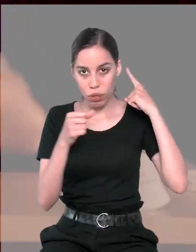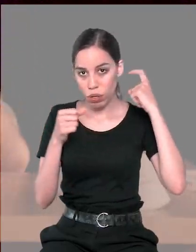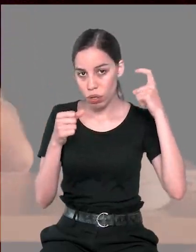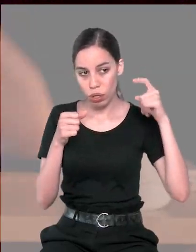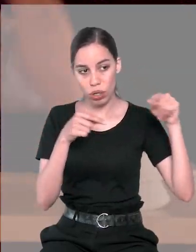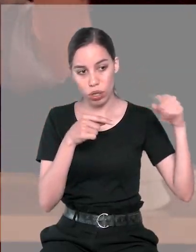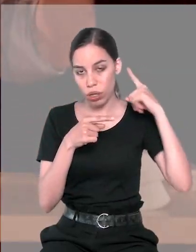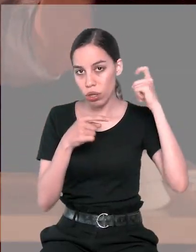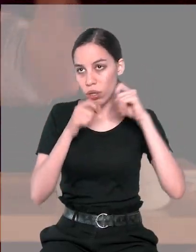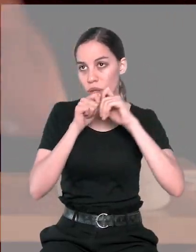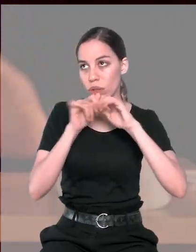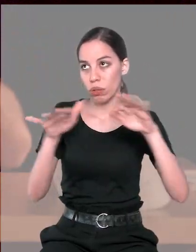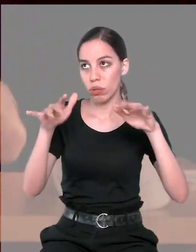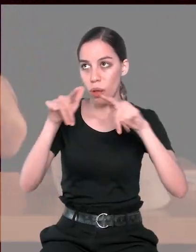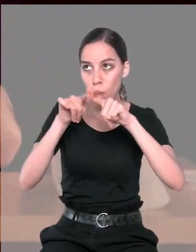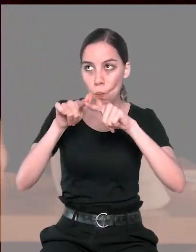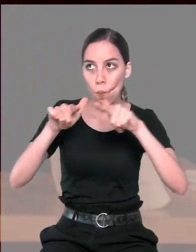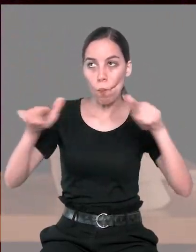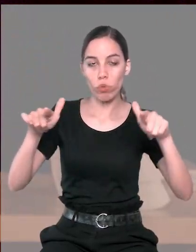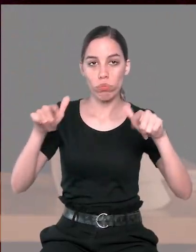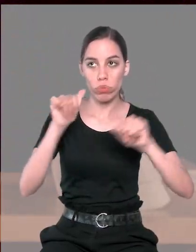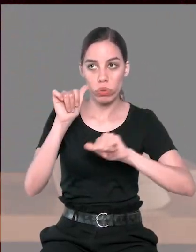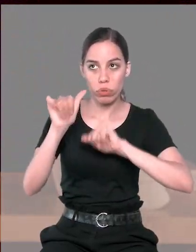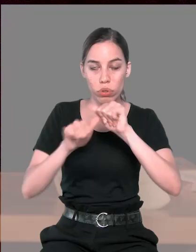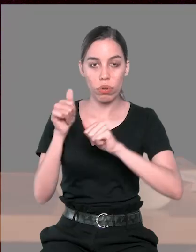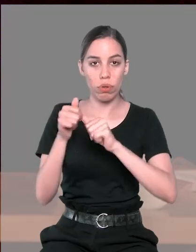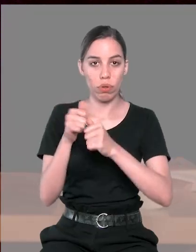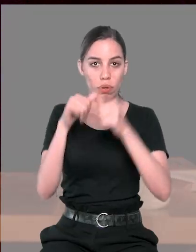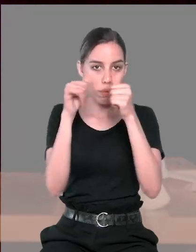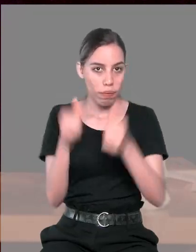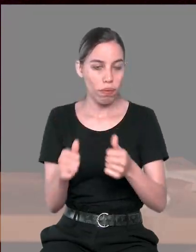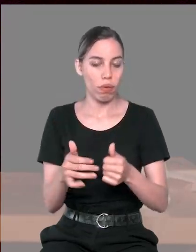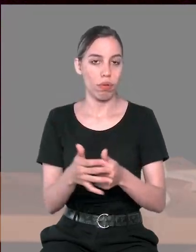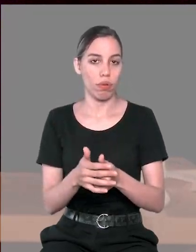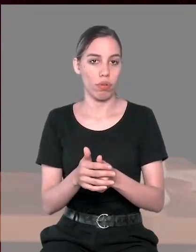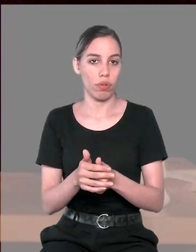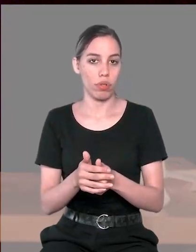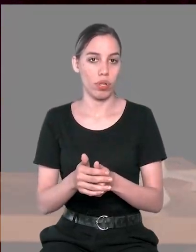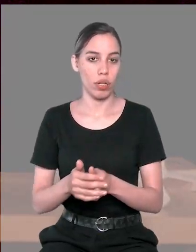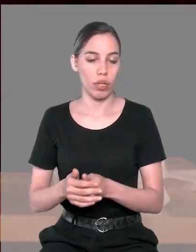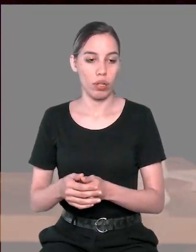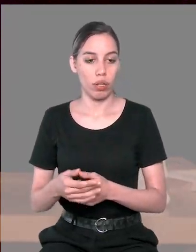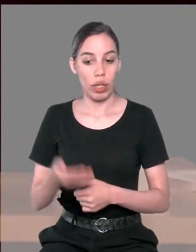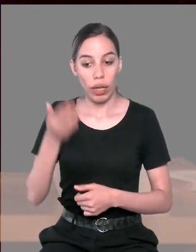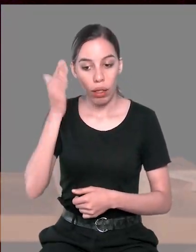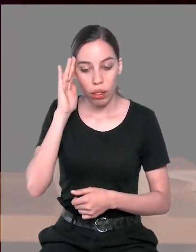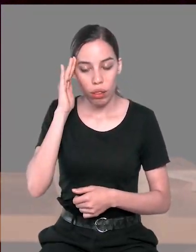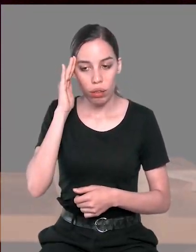vazio, que o vazio vira uma imagem. É você aprender a habitar esse espaço de transformação das